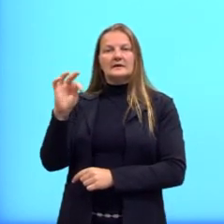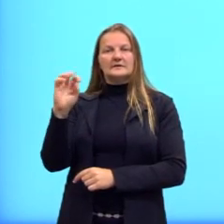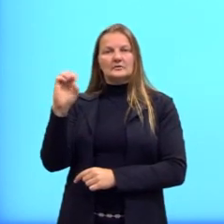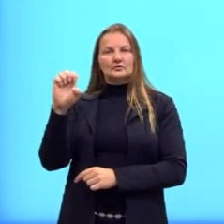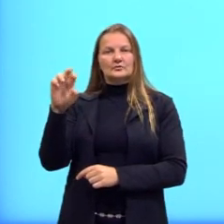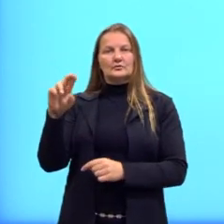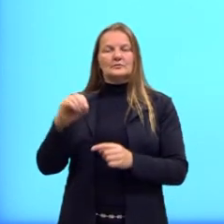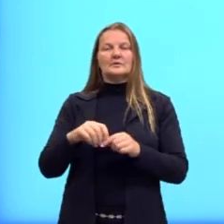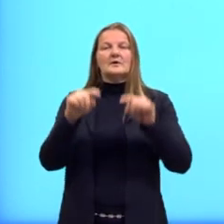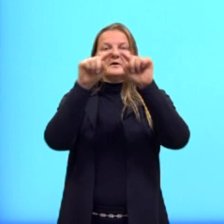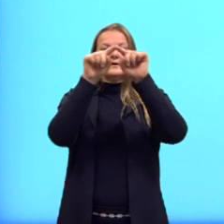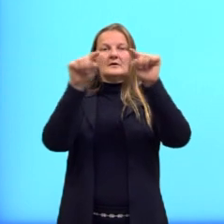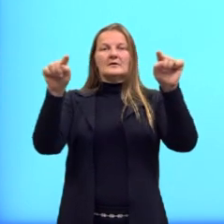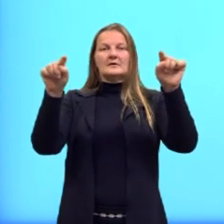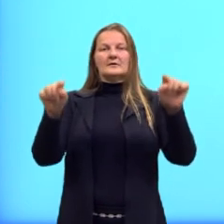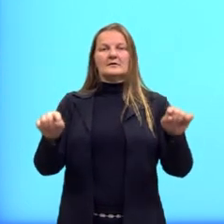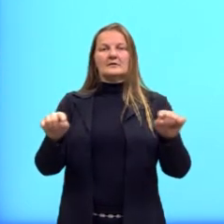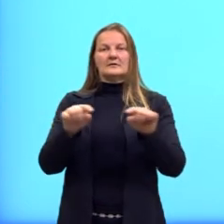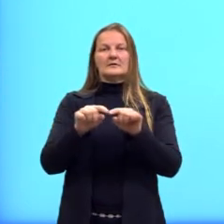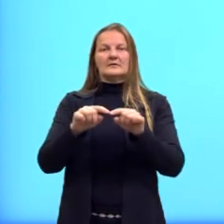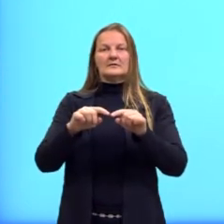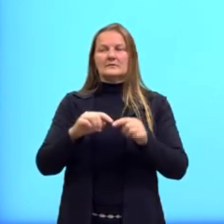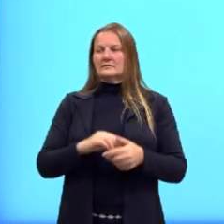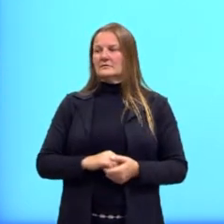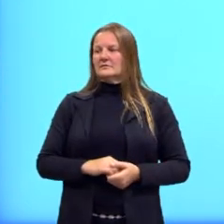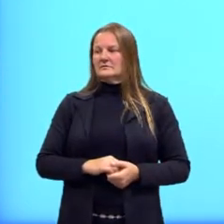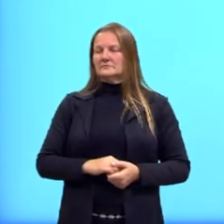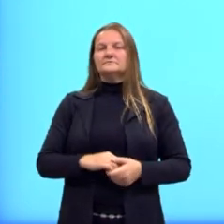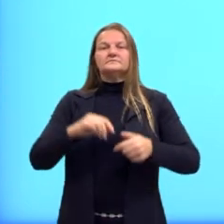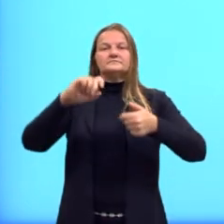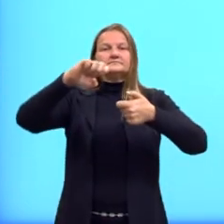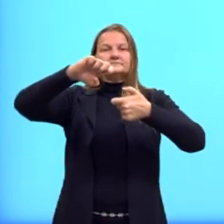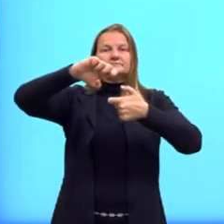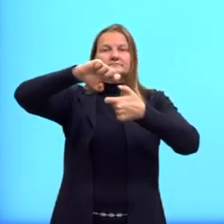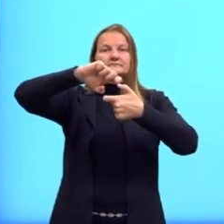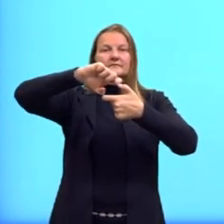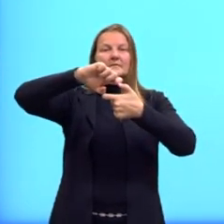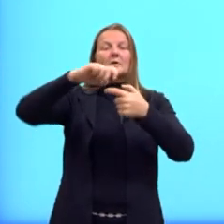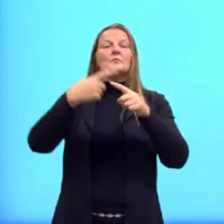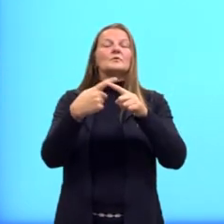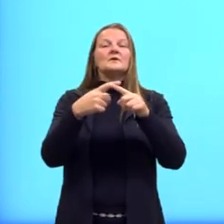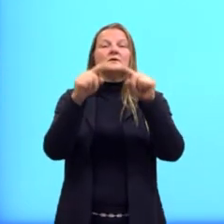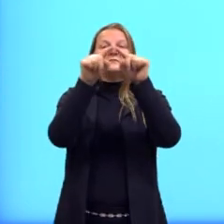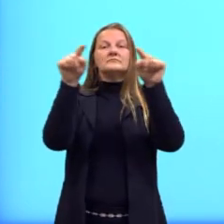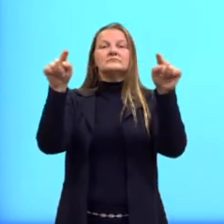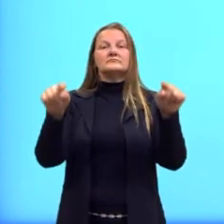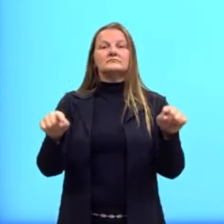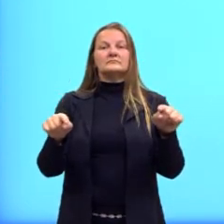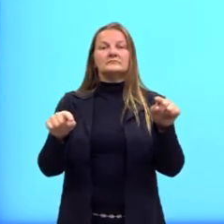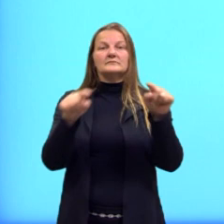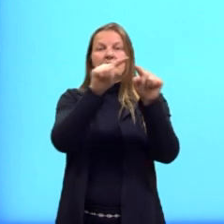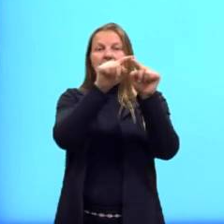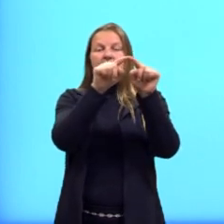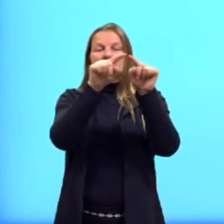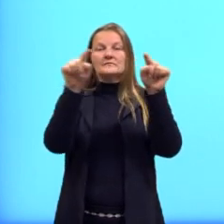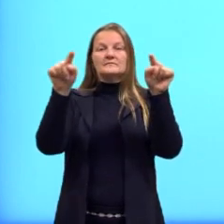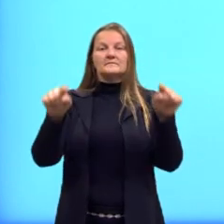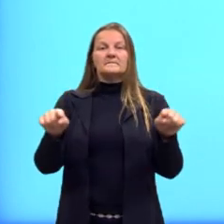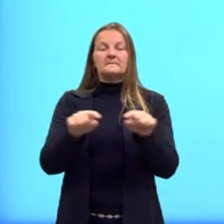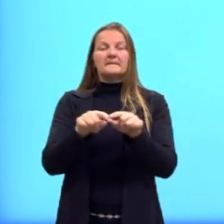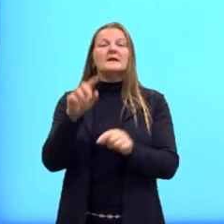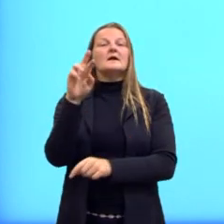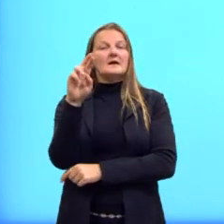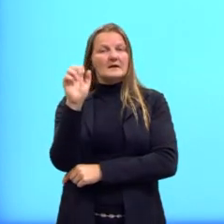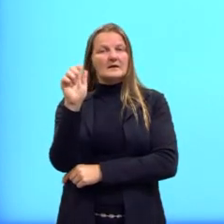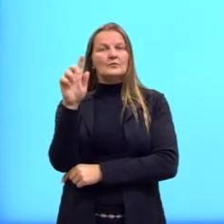o quadrado ele é o nome específico para um quadrilátero regular então nós sabemos